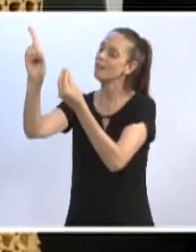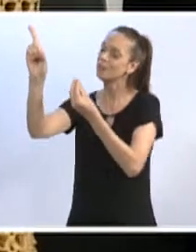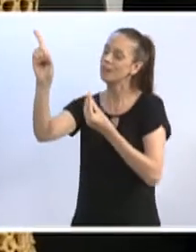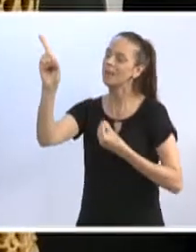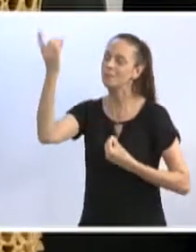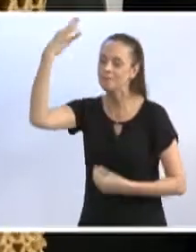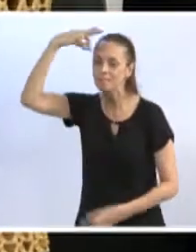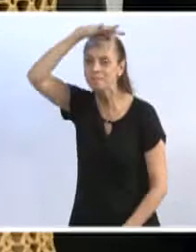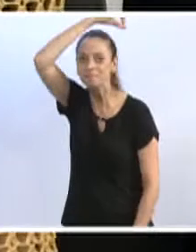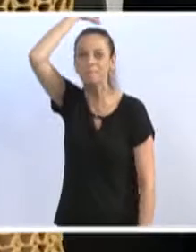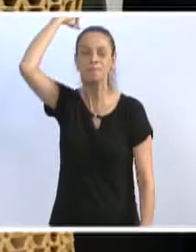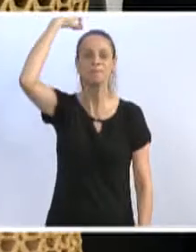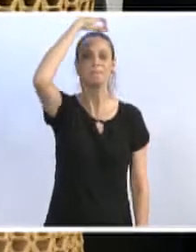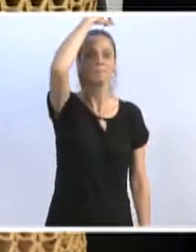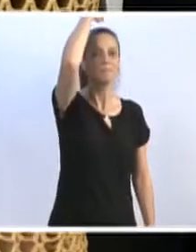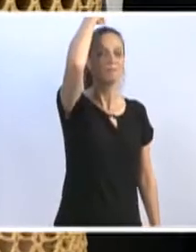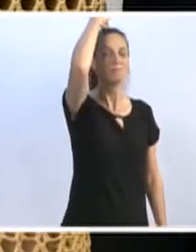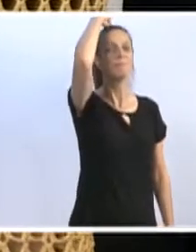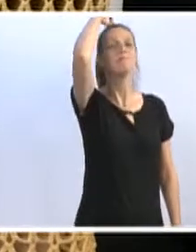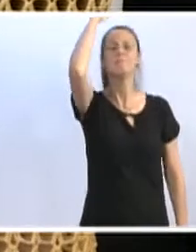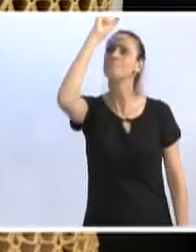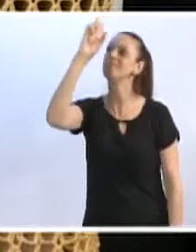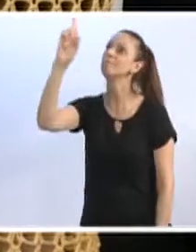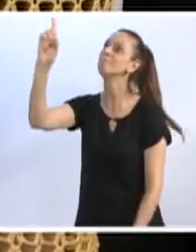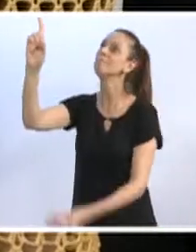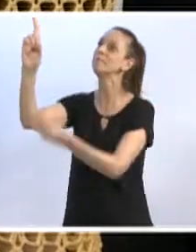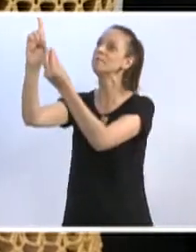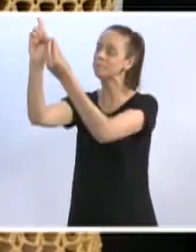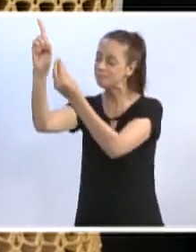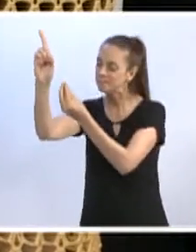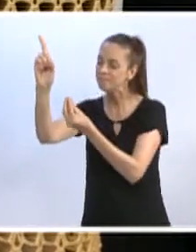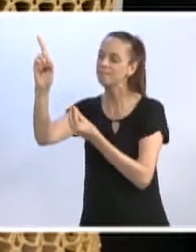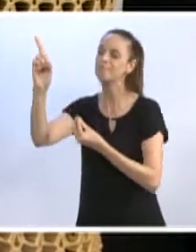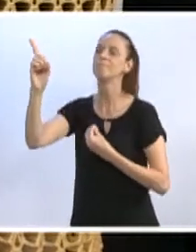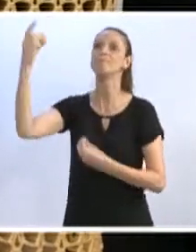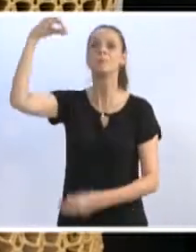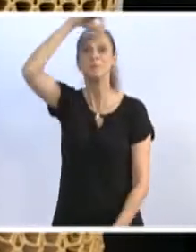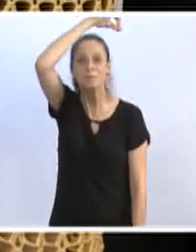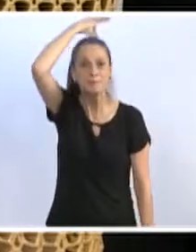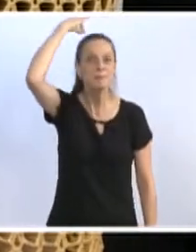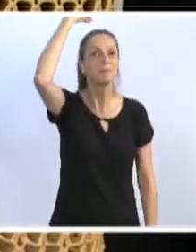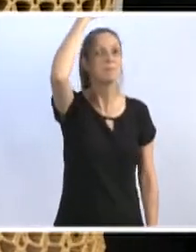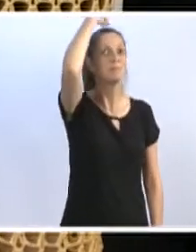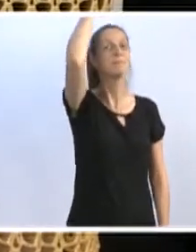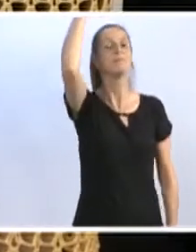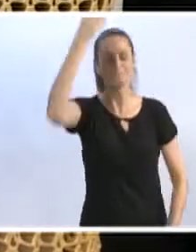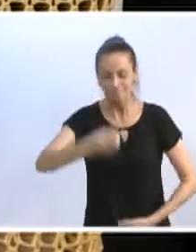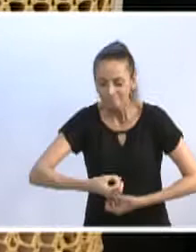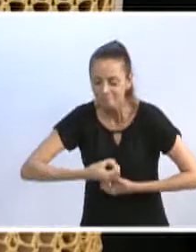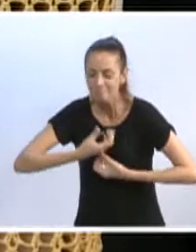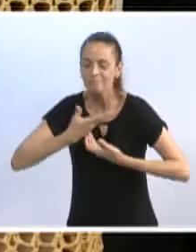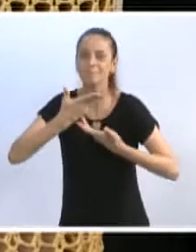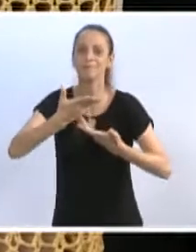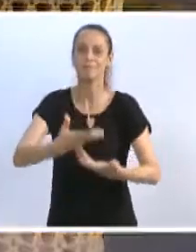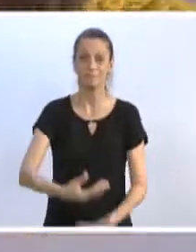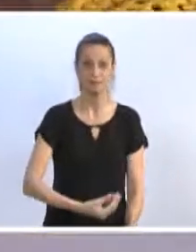de beber da água da fonte da vida,